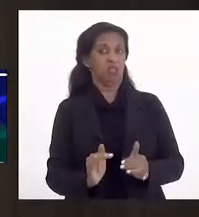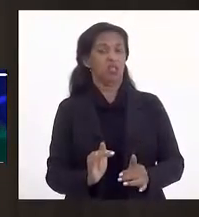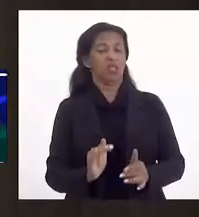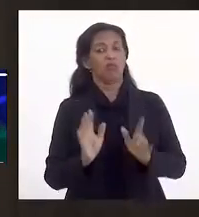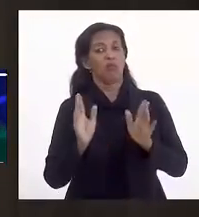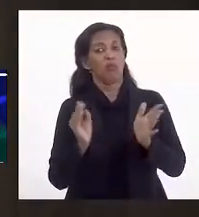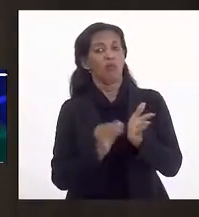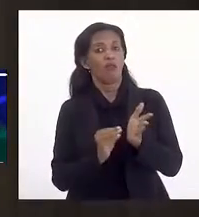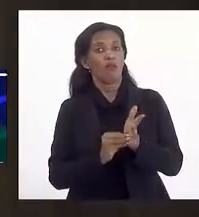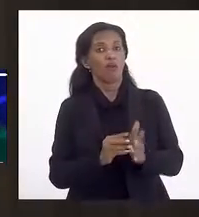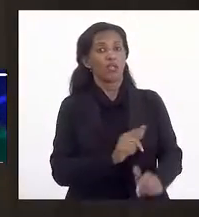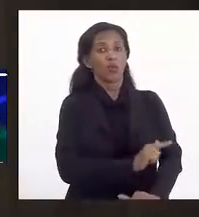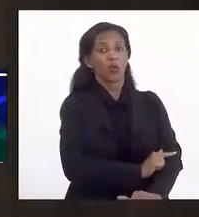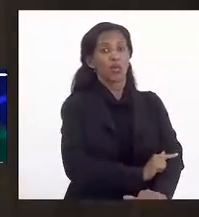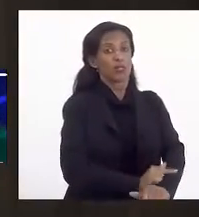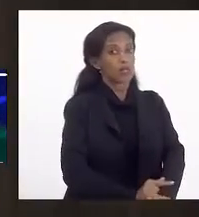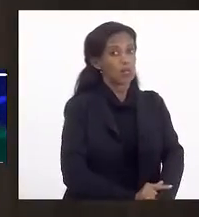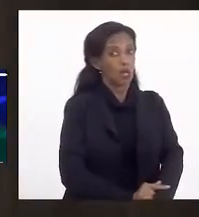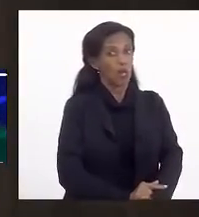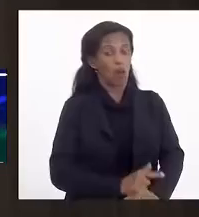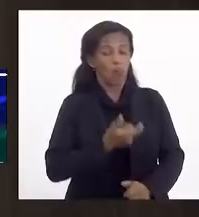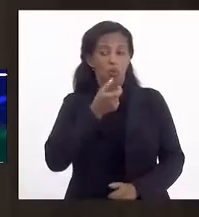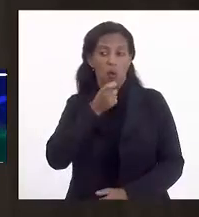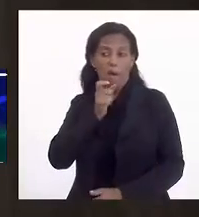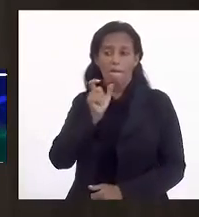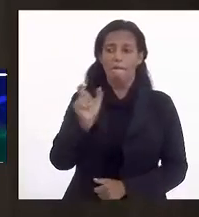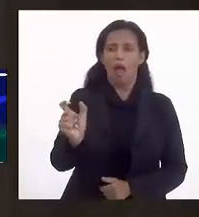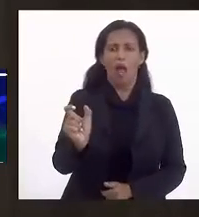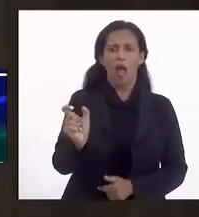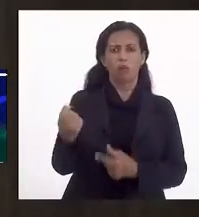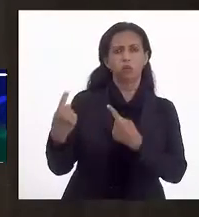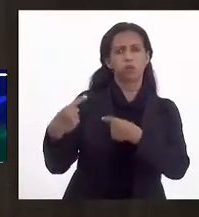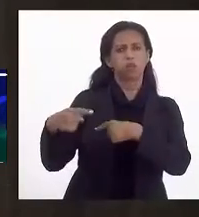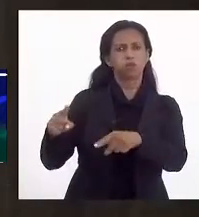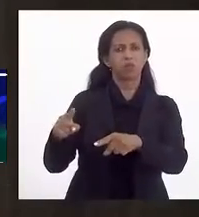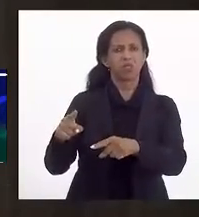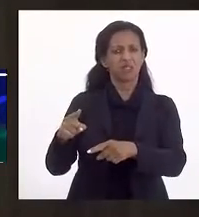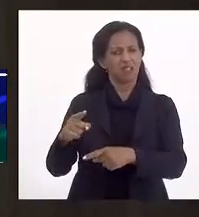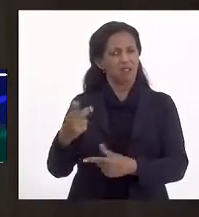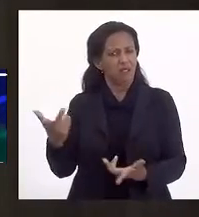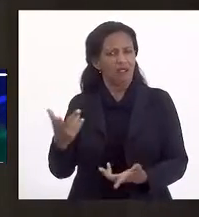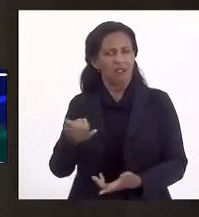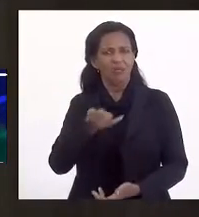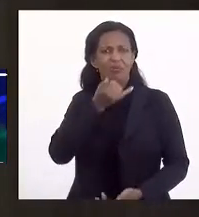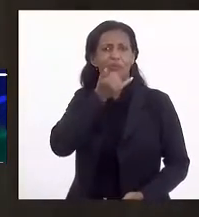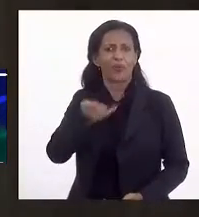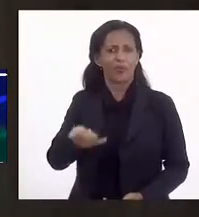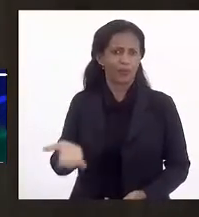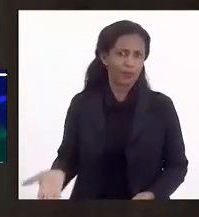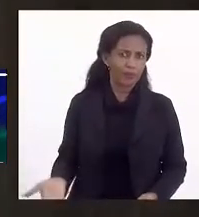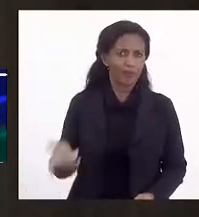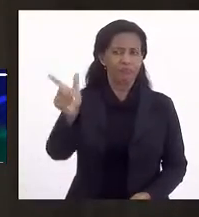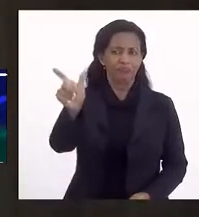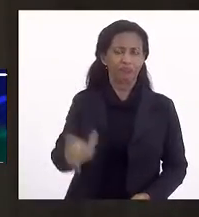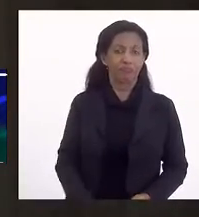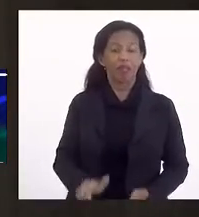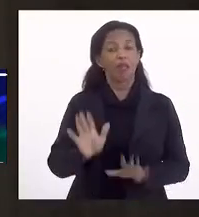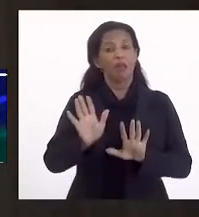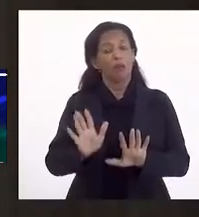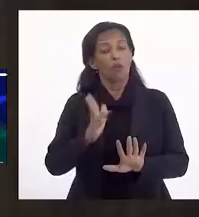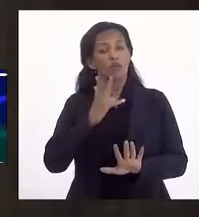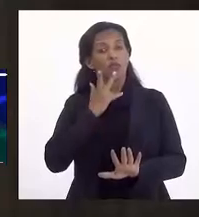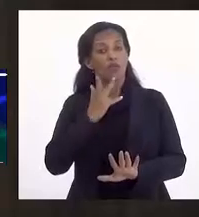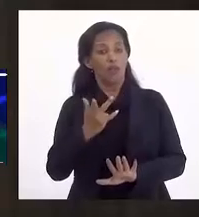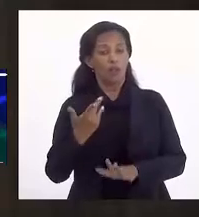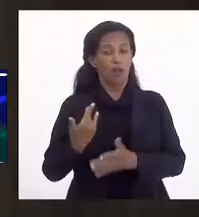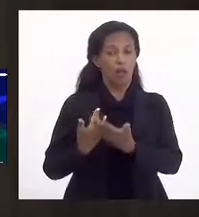a pessoa faz denigre outra de graça. Mas eu só quero dizer que o meu